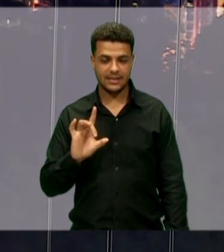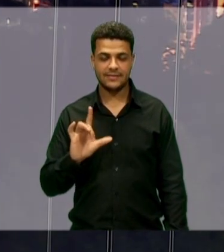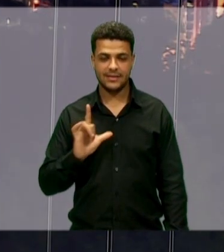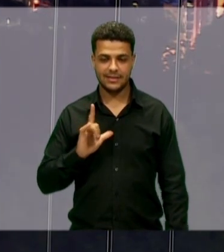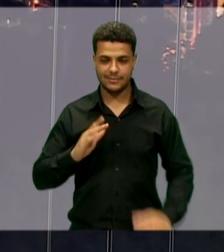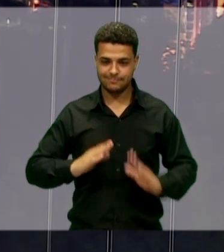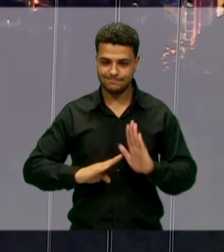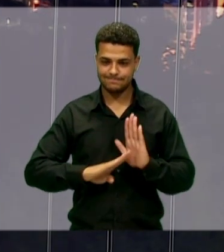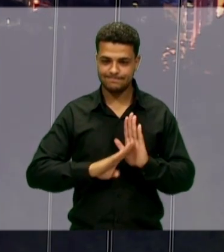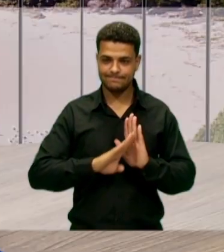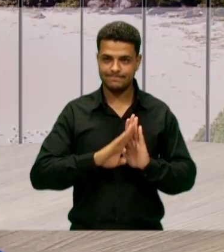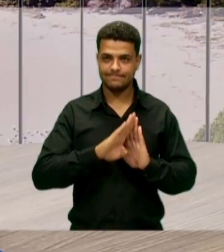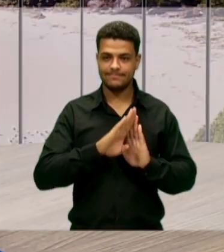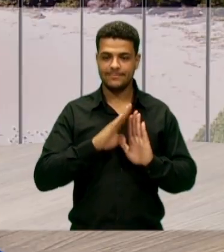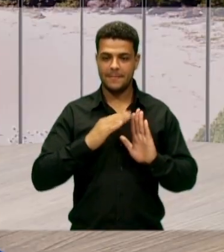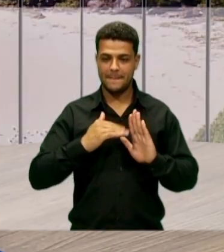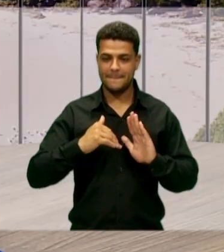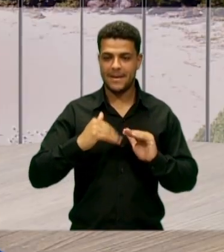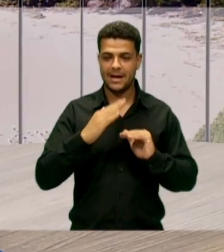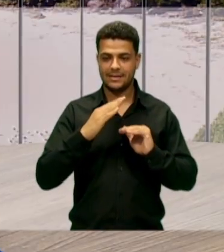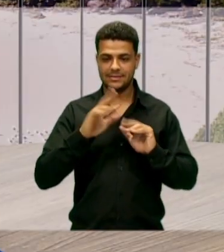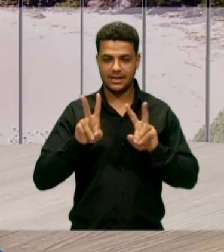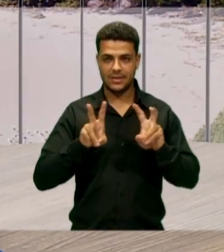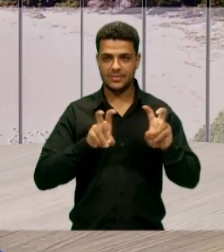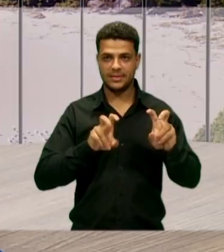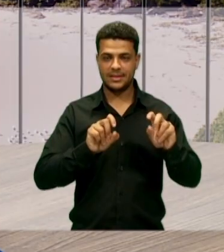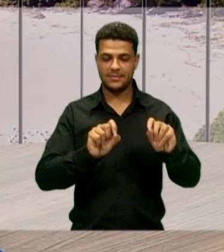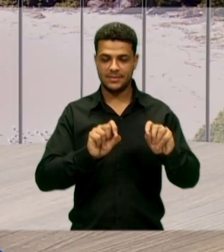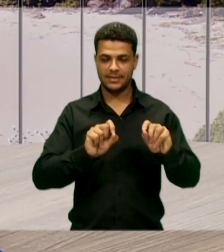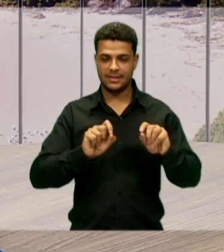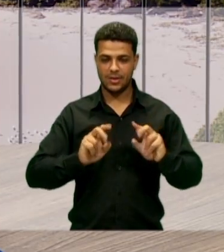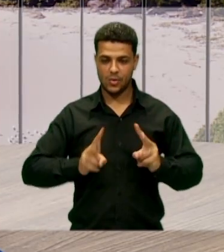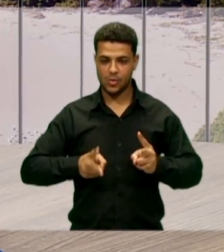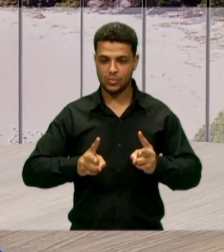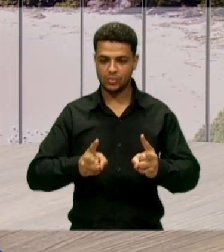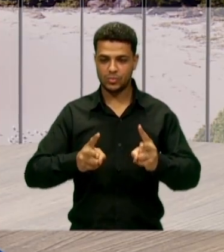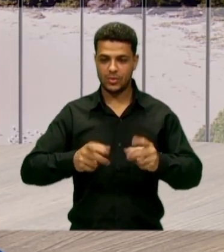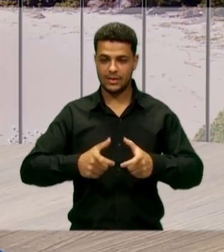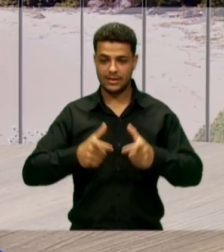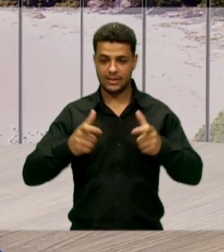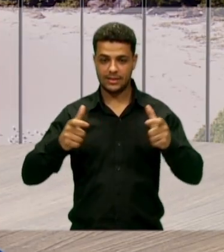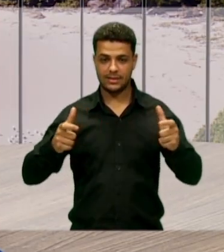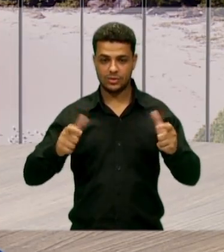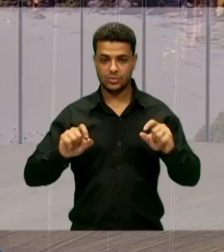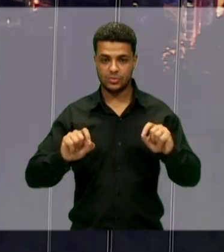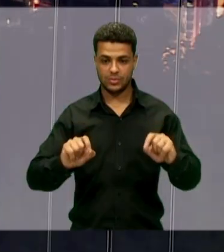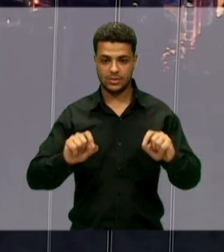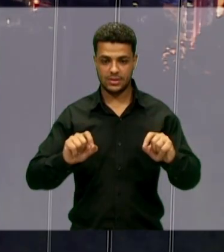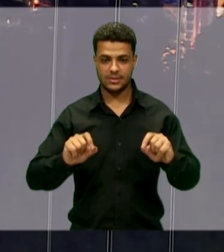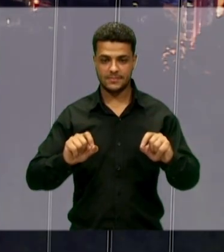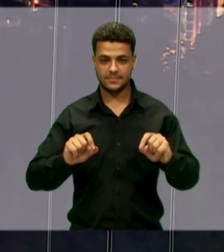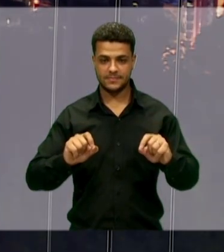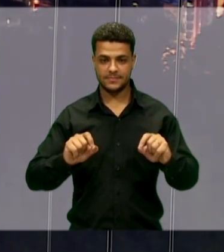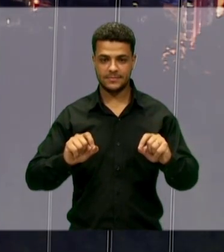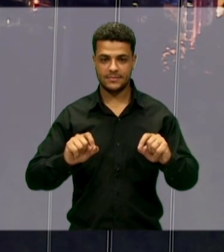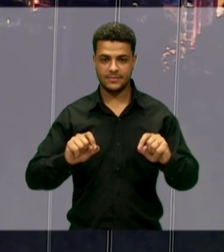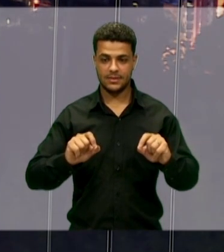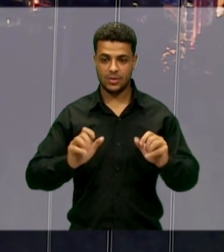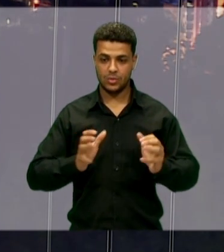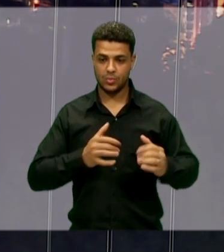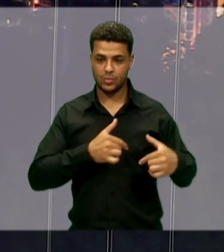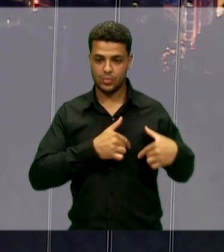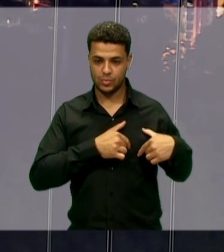está avançando mais nessa questão de manter grande parte do membro,